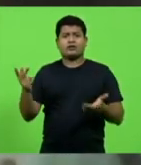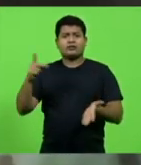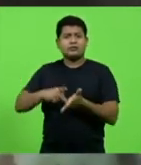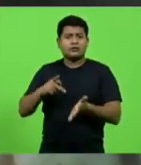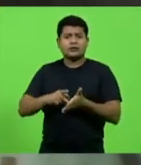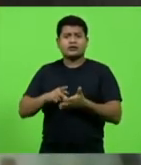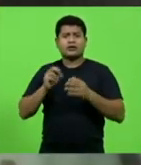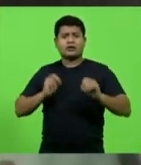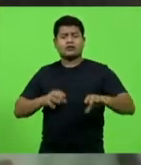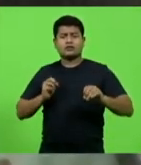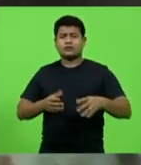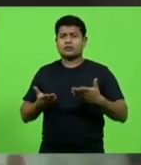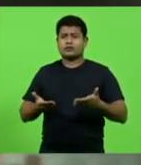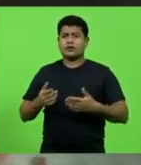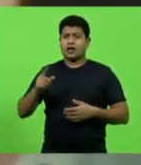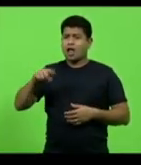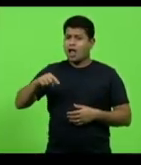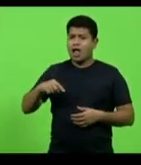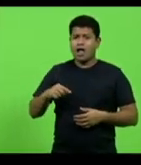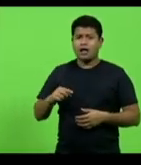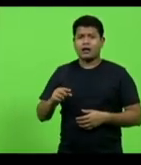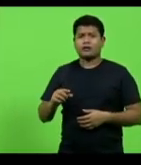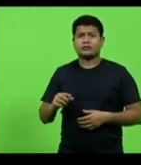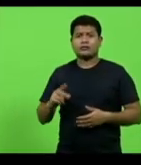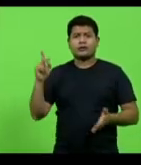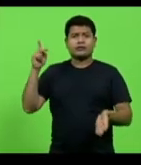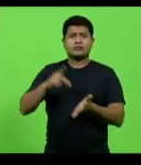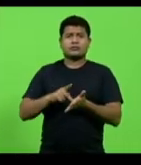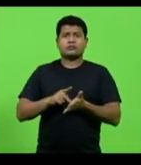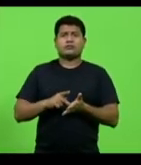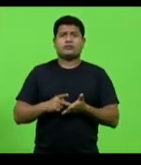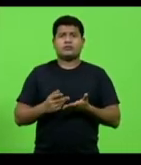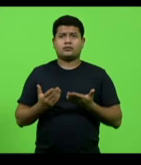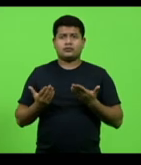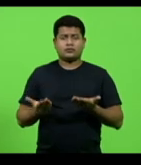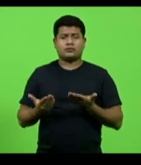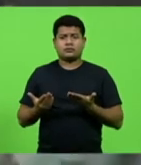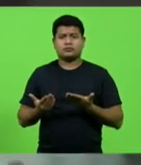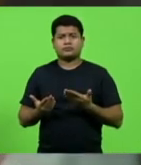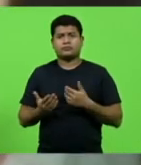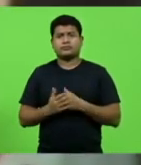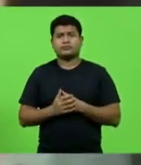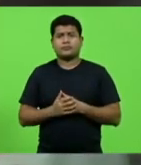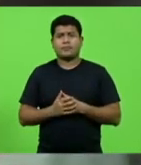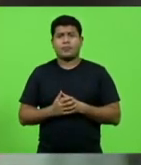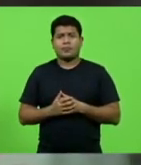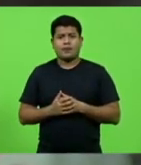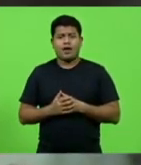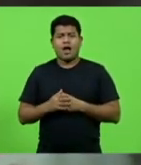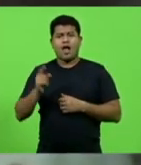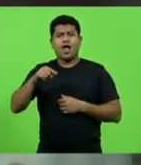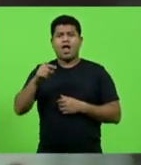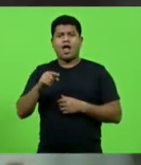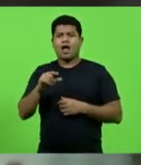são fatos, senhores. Concluindo. O fato não é só a escolaridade dos Estados Unidos e do Canadá.